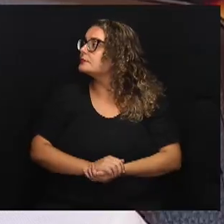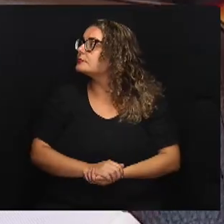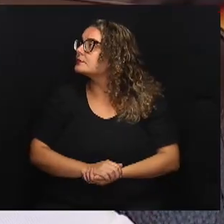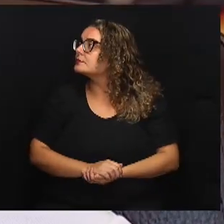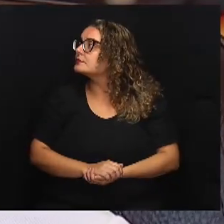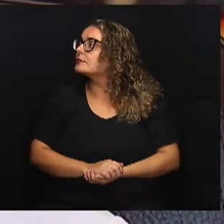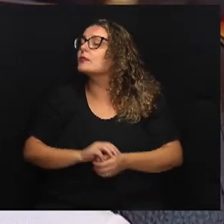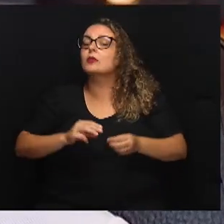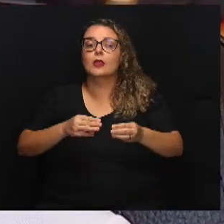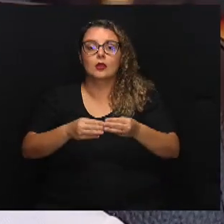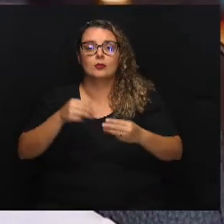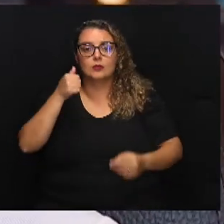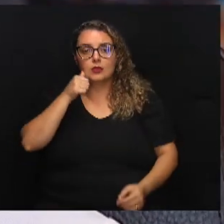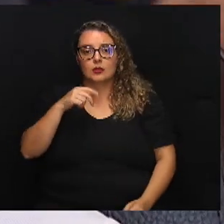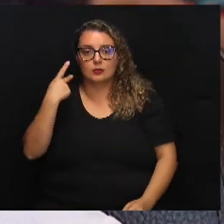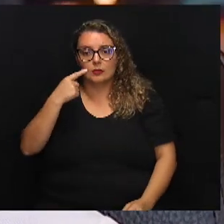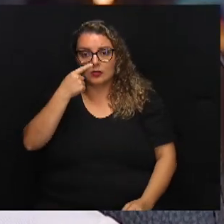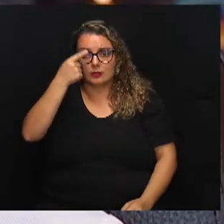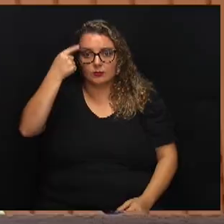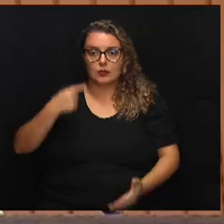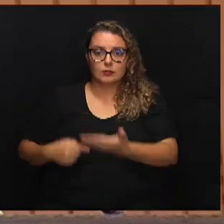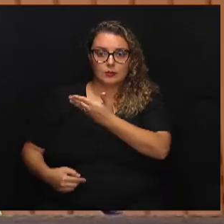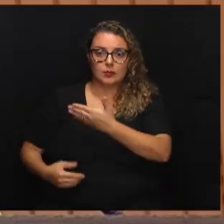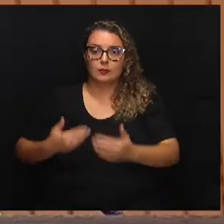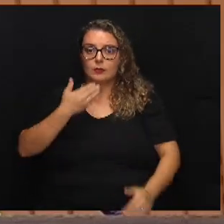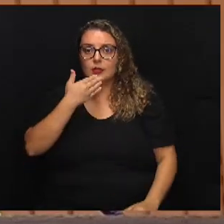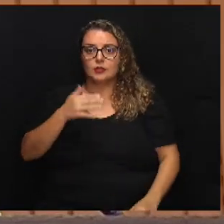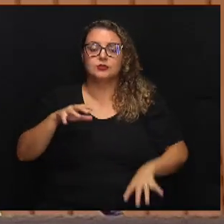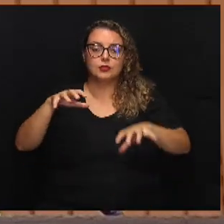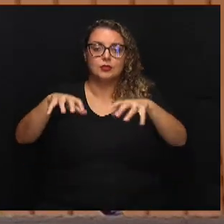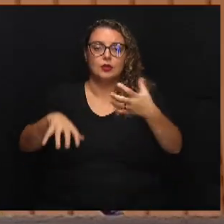A moção da vereadora Paola Miguel apela ao Congresso